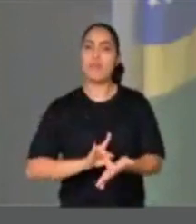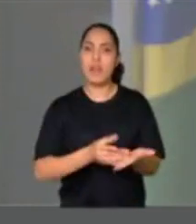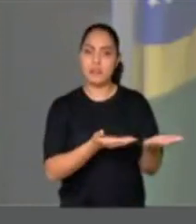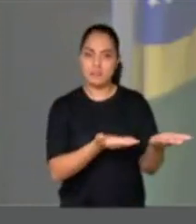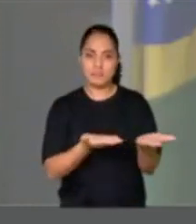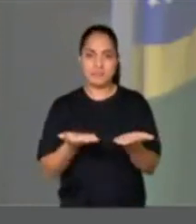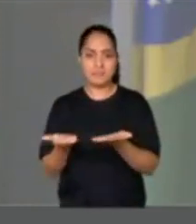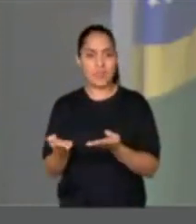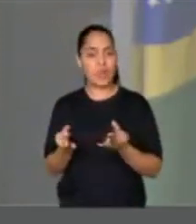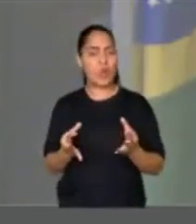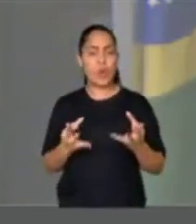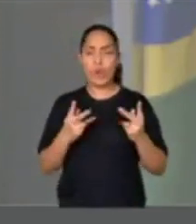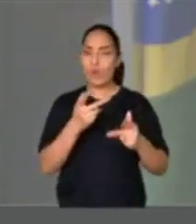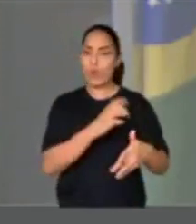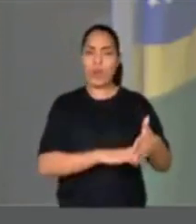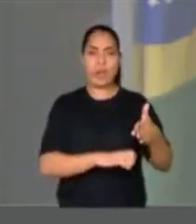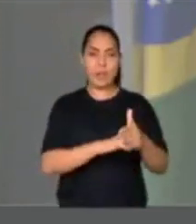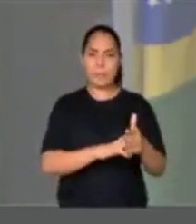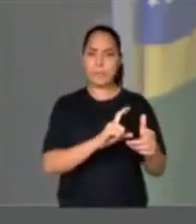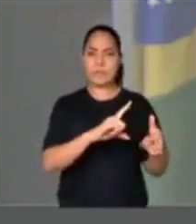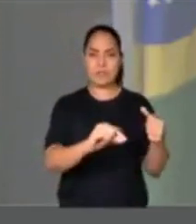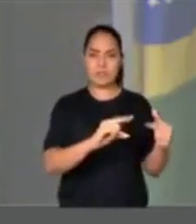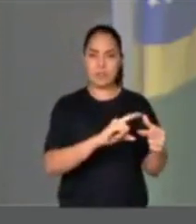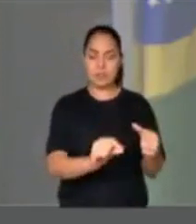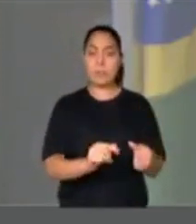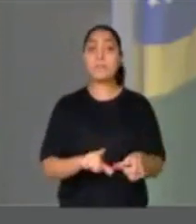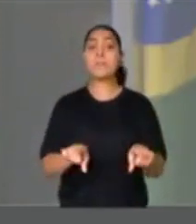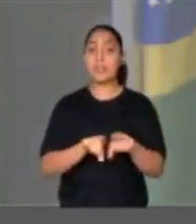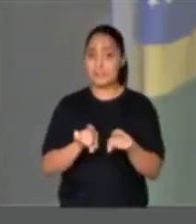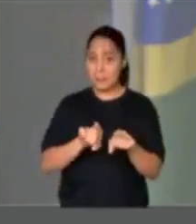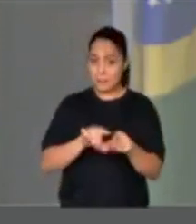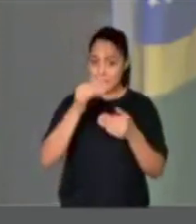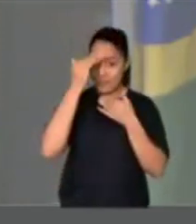abertos todas as empresas japonesas. E